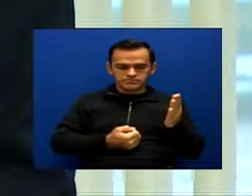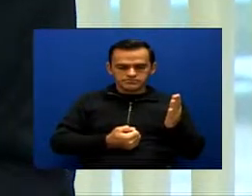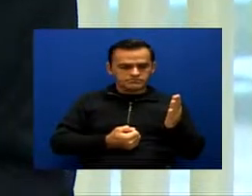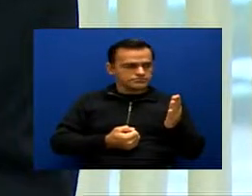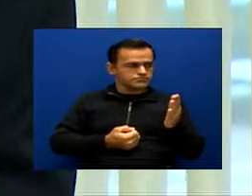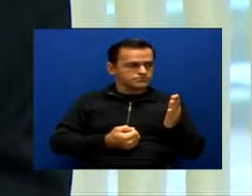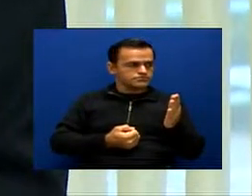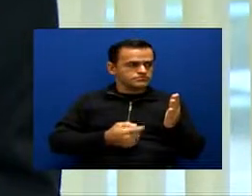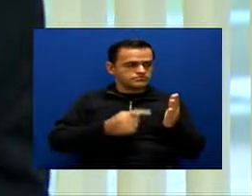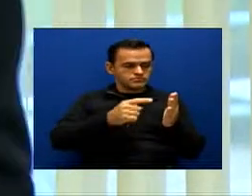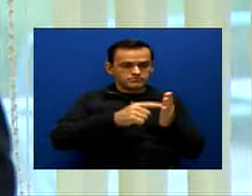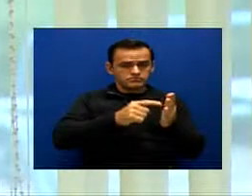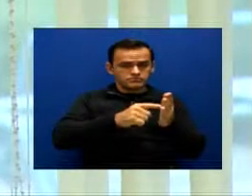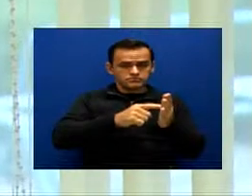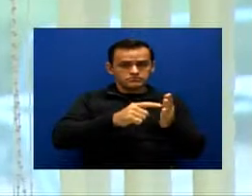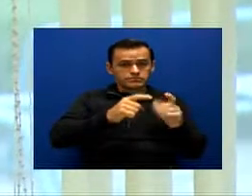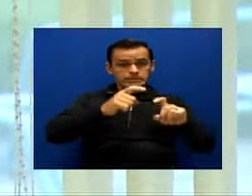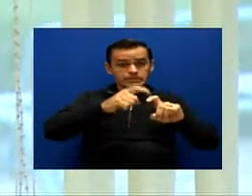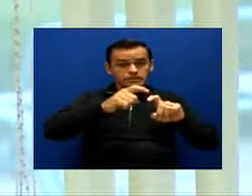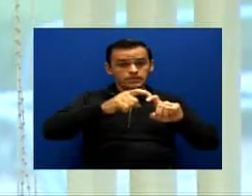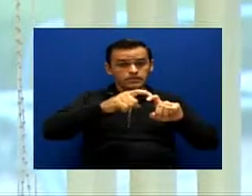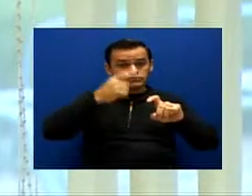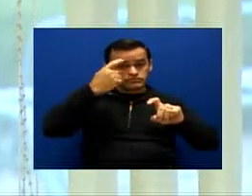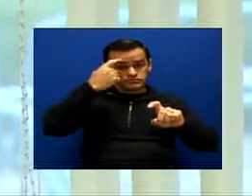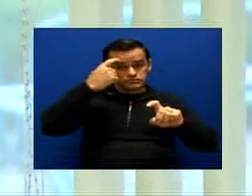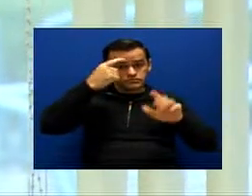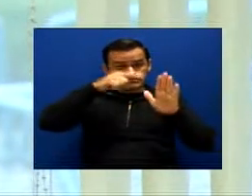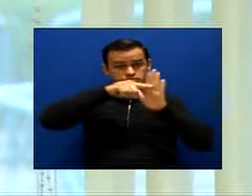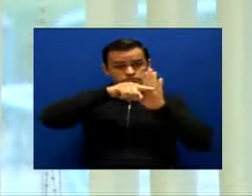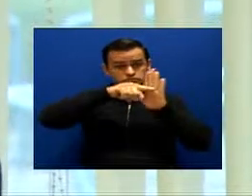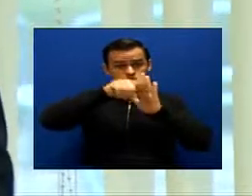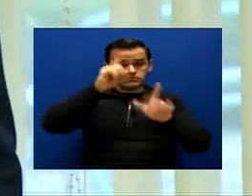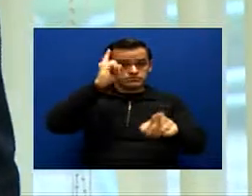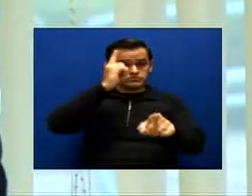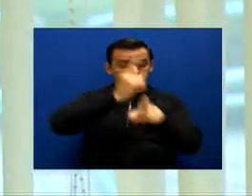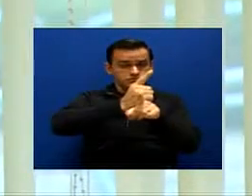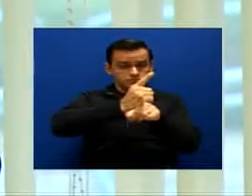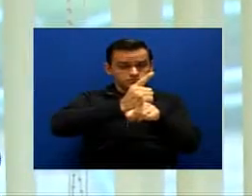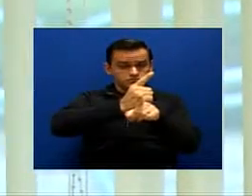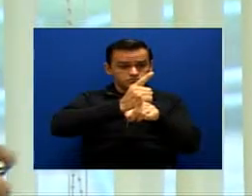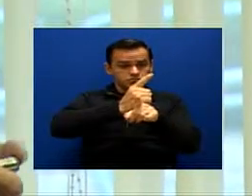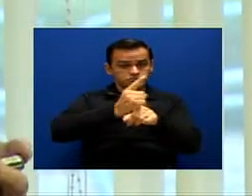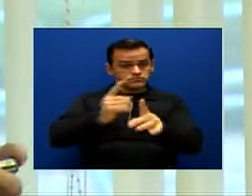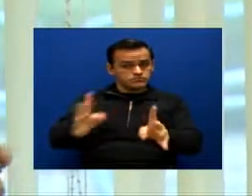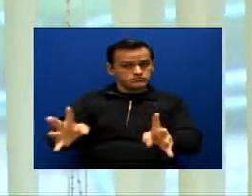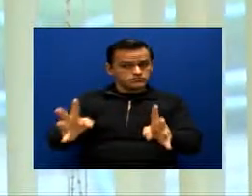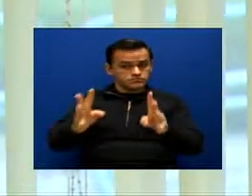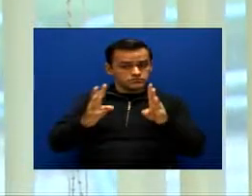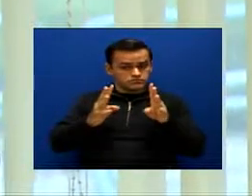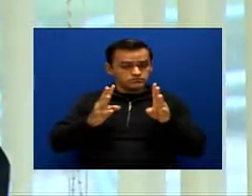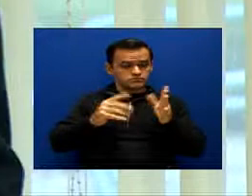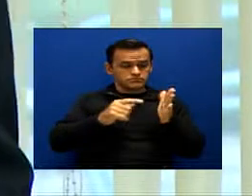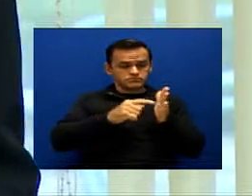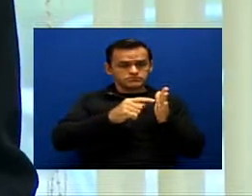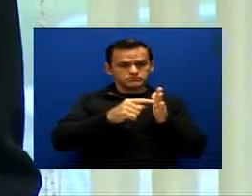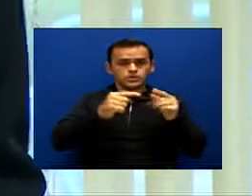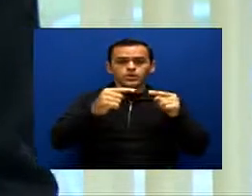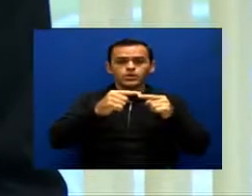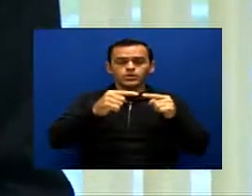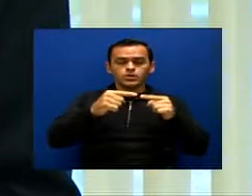Isso tudo são conceitos psiquiátricos. E chamo a atenção aqui que isso daqui é pelo Manual de Psiquiatria,